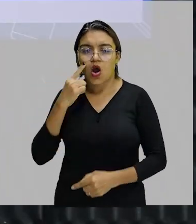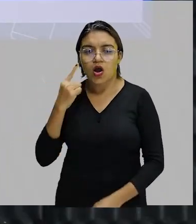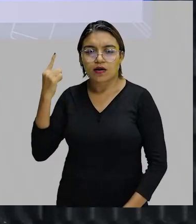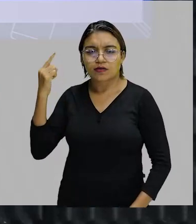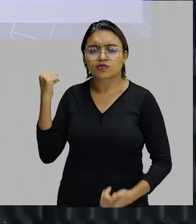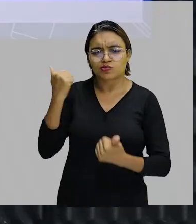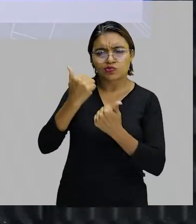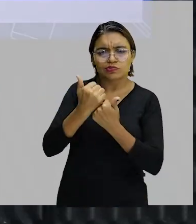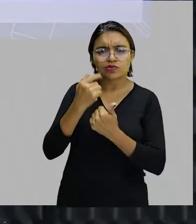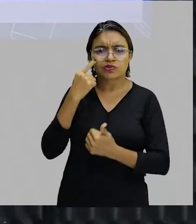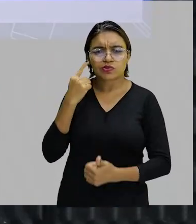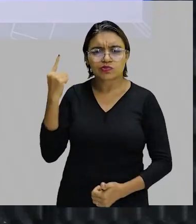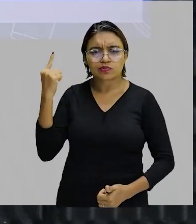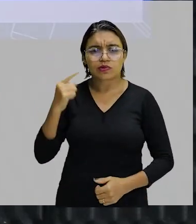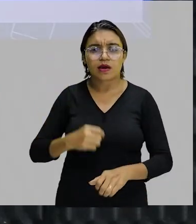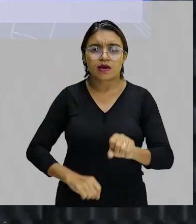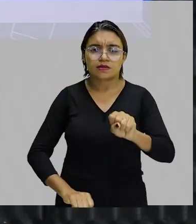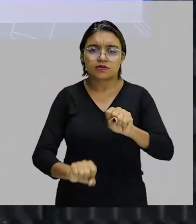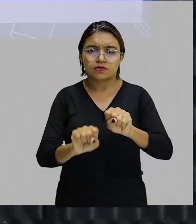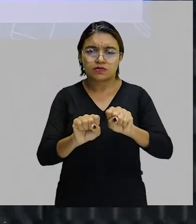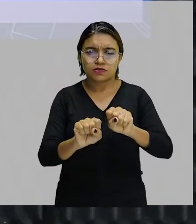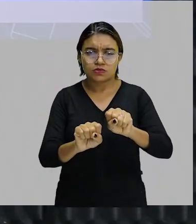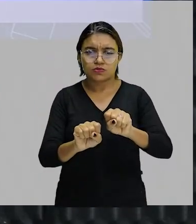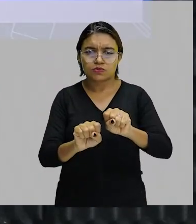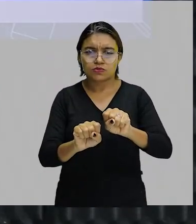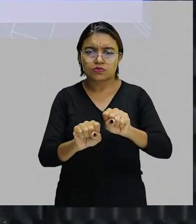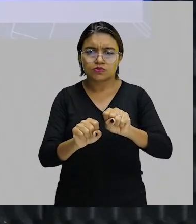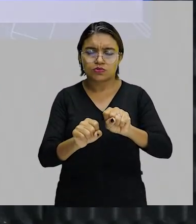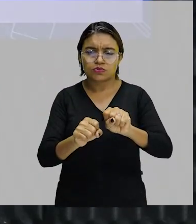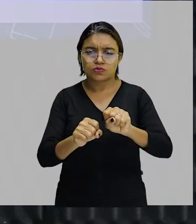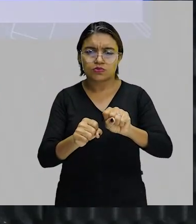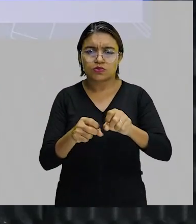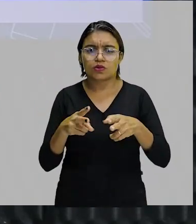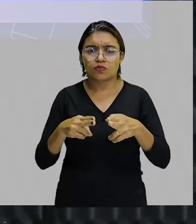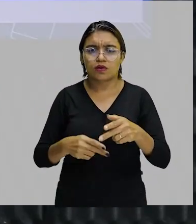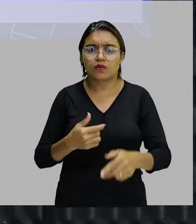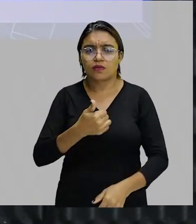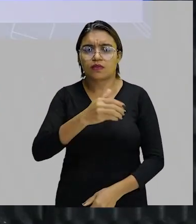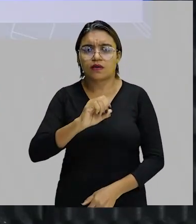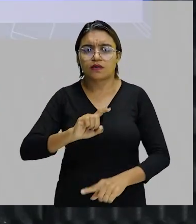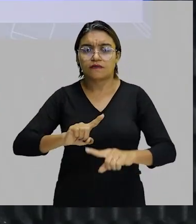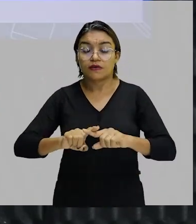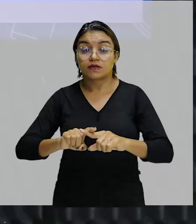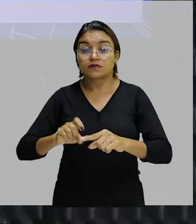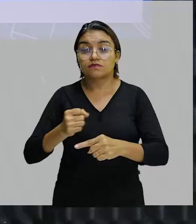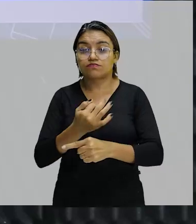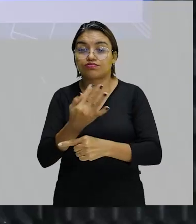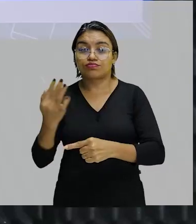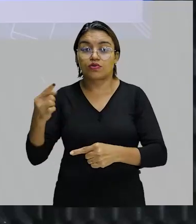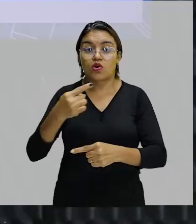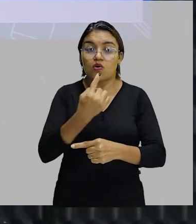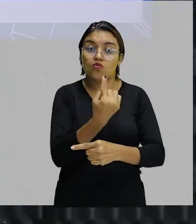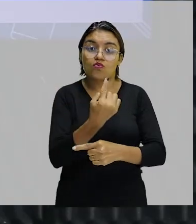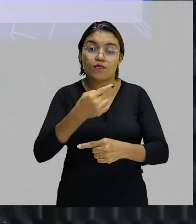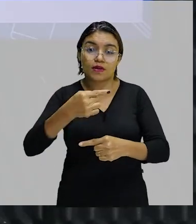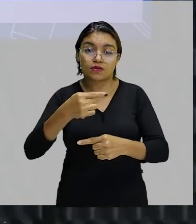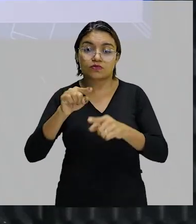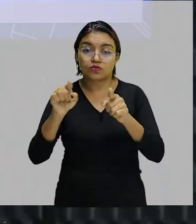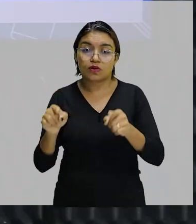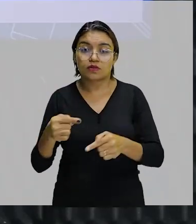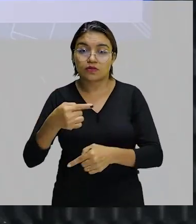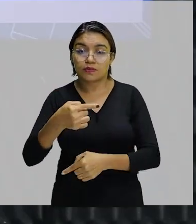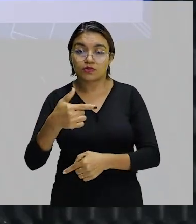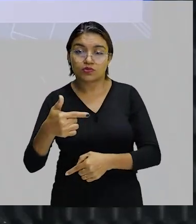as substituições, eu tenho S8 igual a 10 vezes 1 menos 2 elevado à oitava dividido por 1